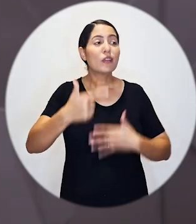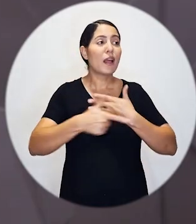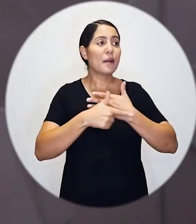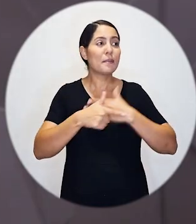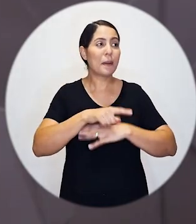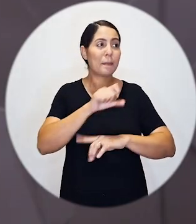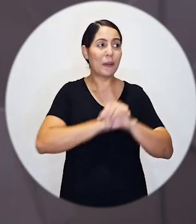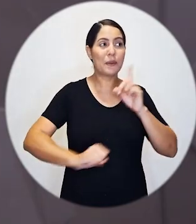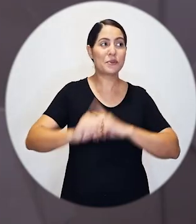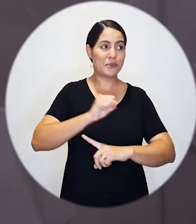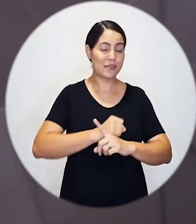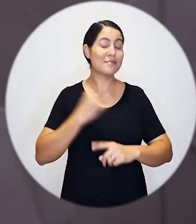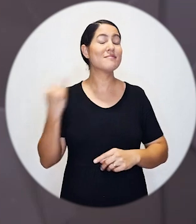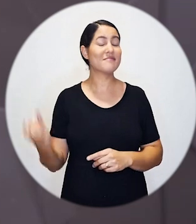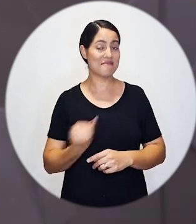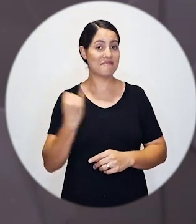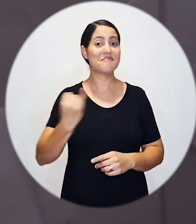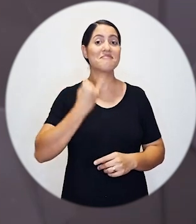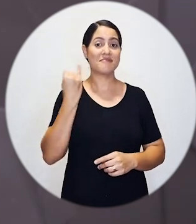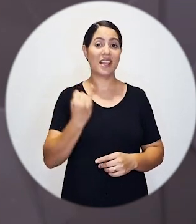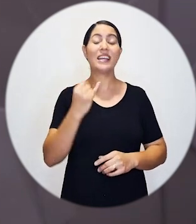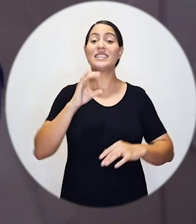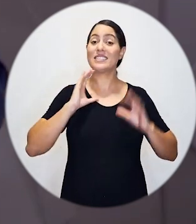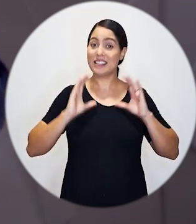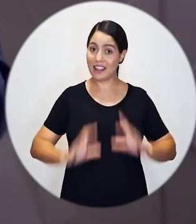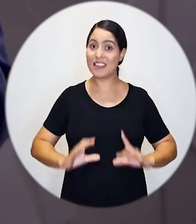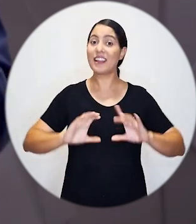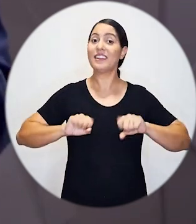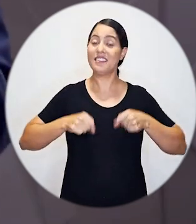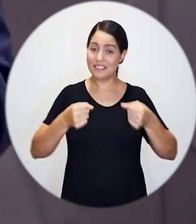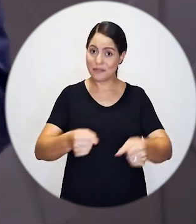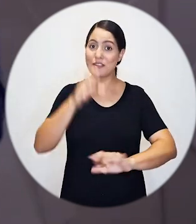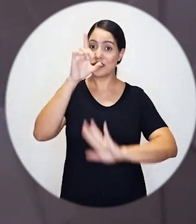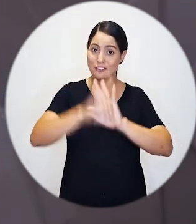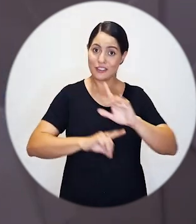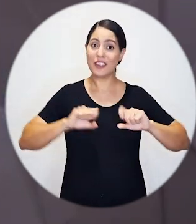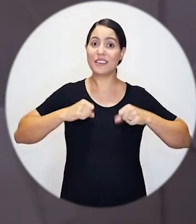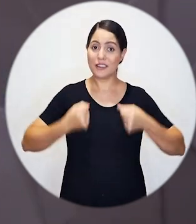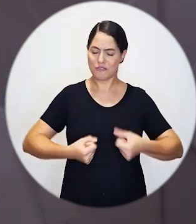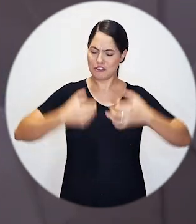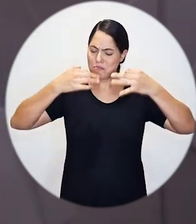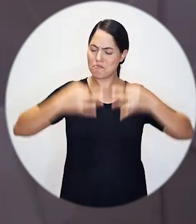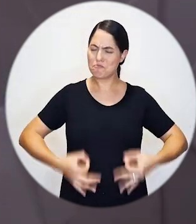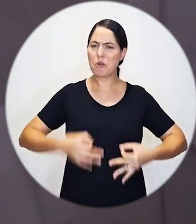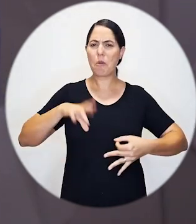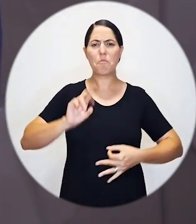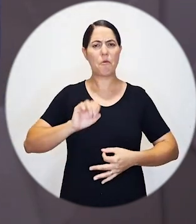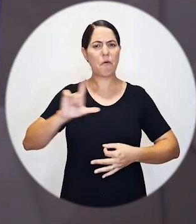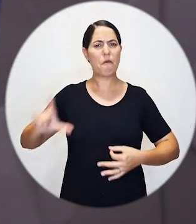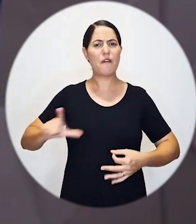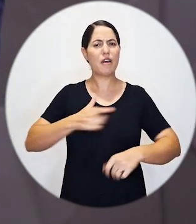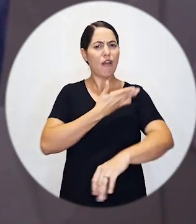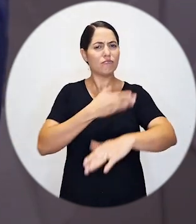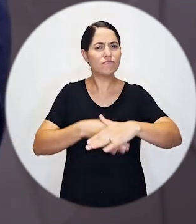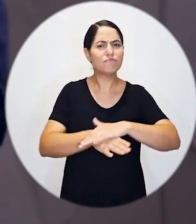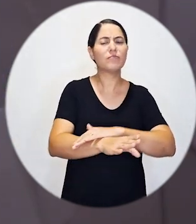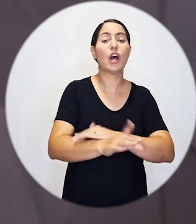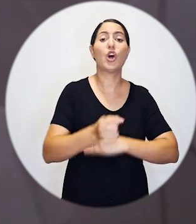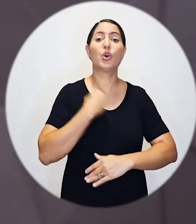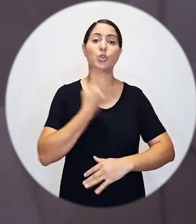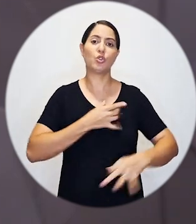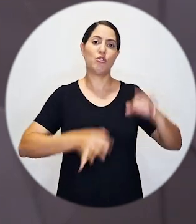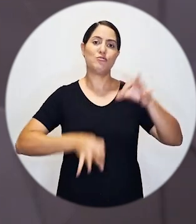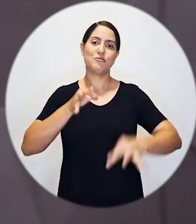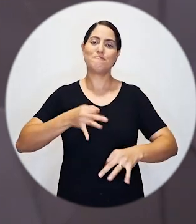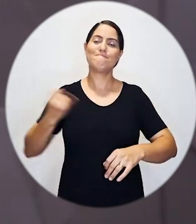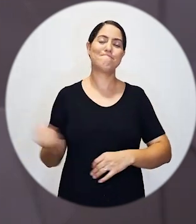A advocacia ela tem um papel social, a advocacia tem um papel de defesa da cidadania, dos direitos, da honra, da moral, dos costumes. Somos